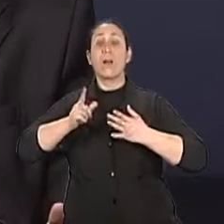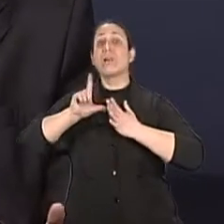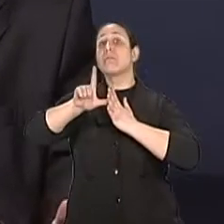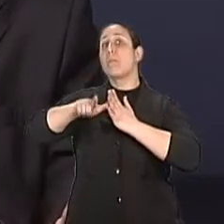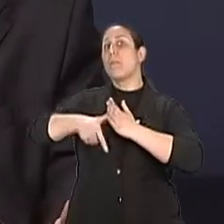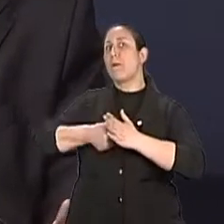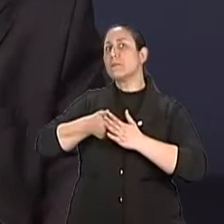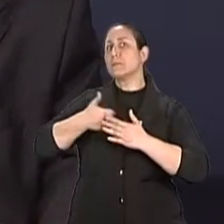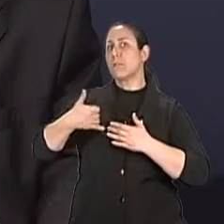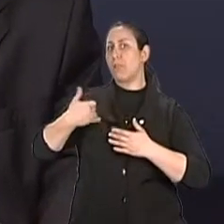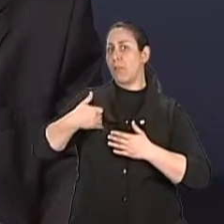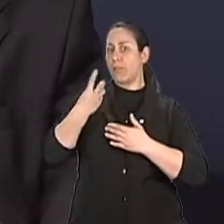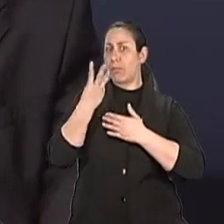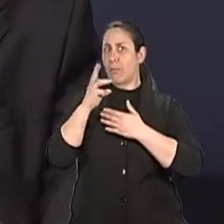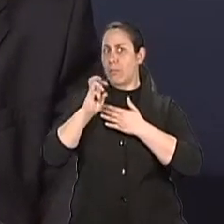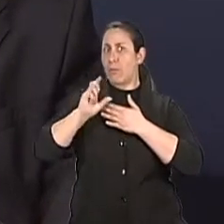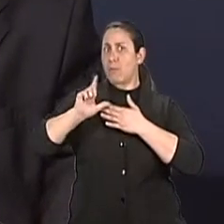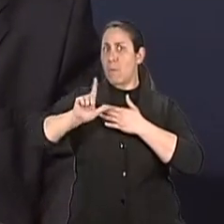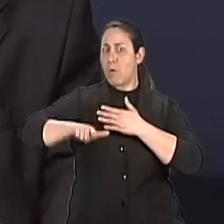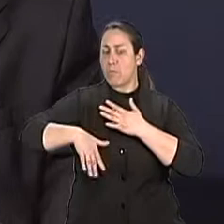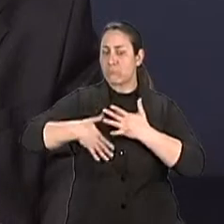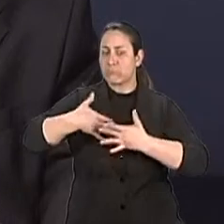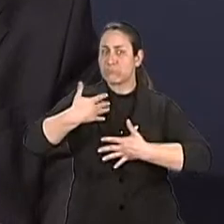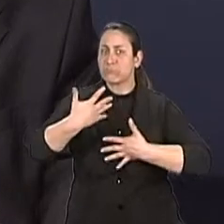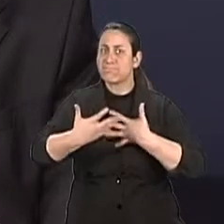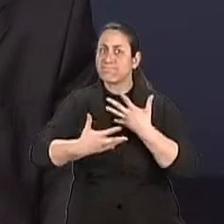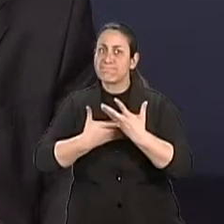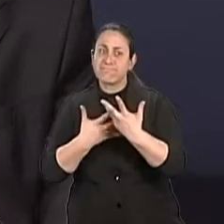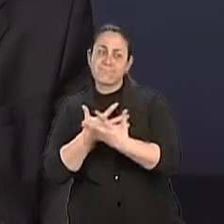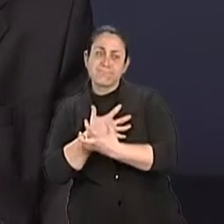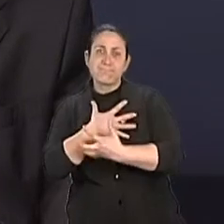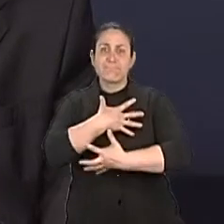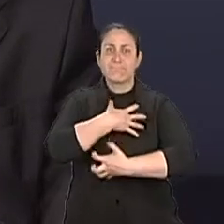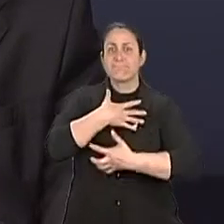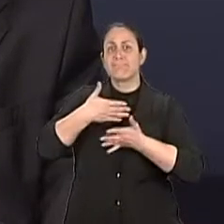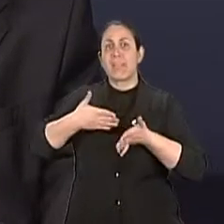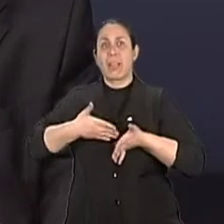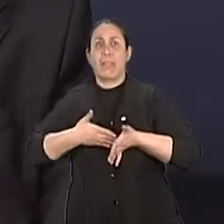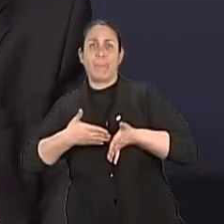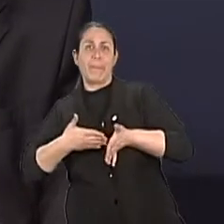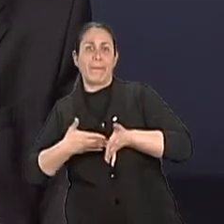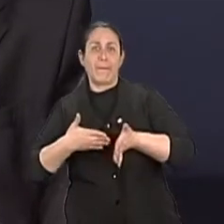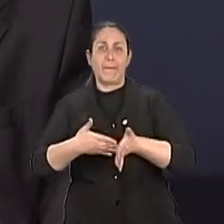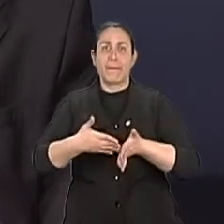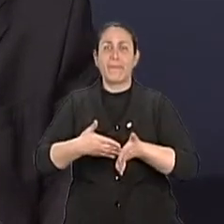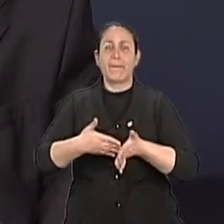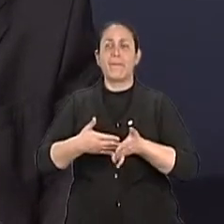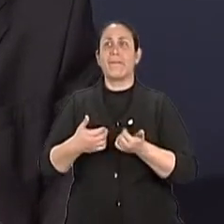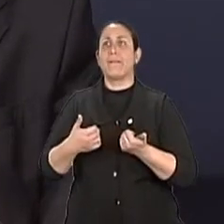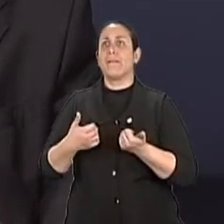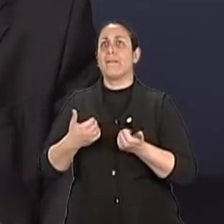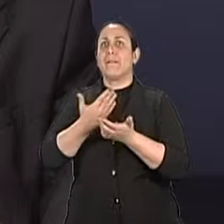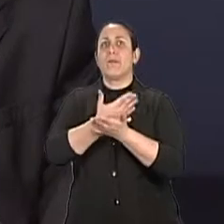ou o bônus do que a gente fez. Então, por isso, esse incentivo à alimentação balanceada,